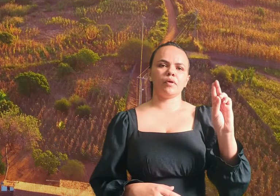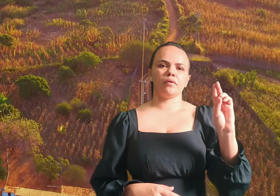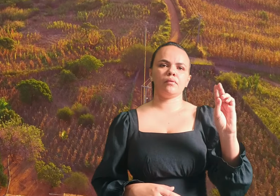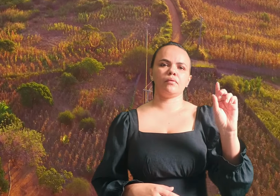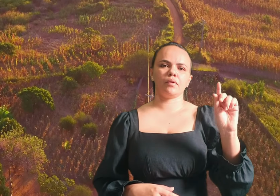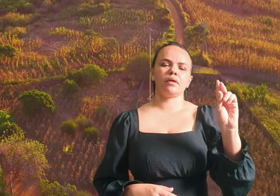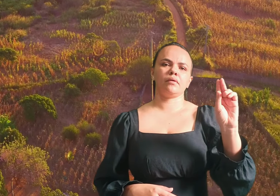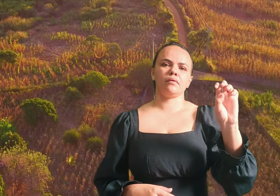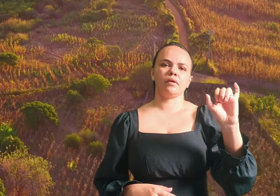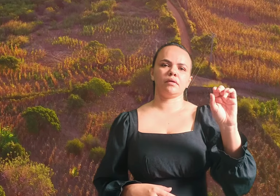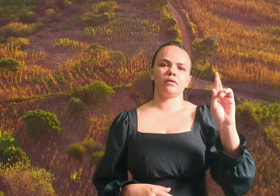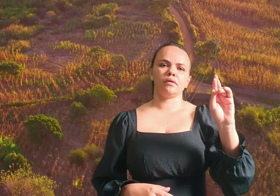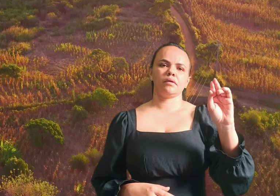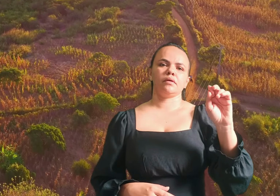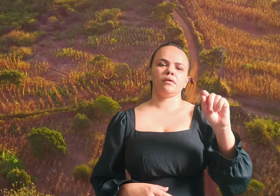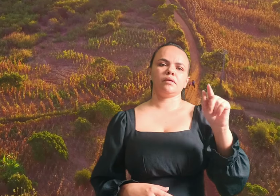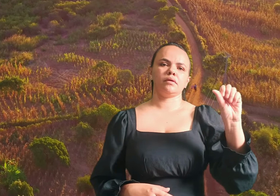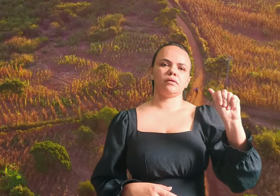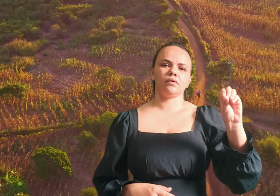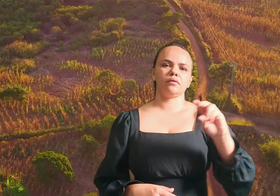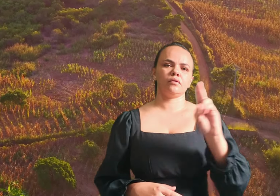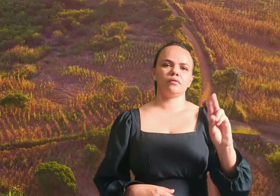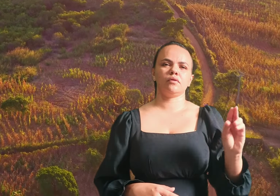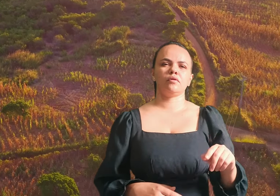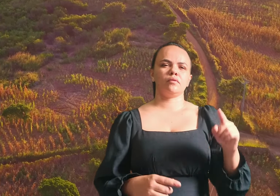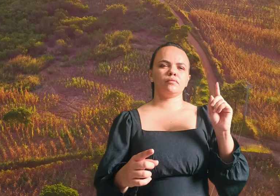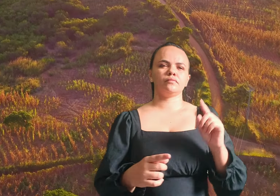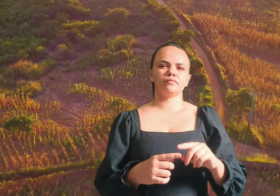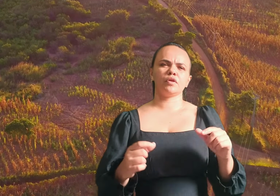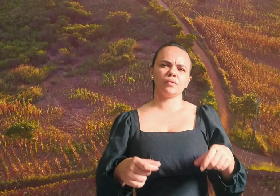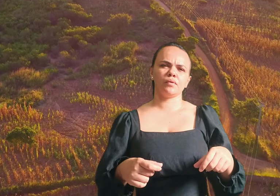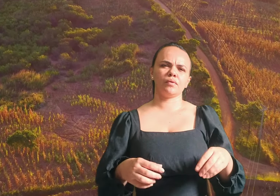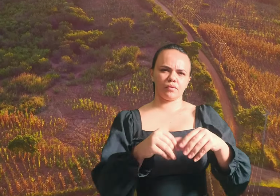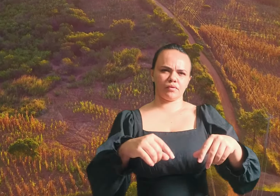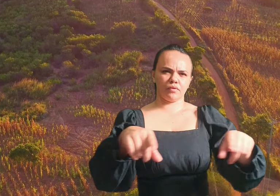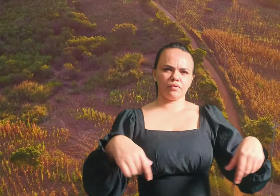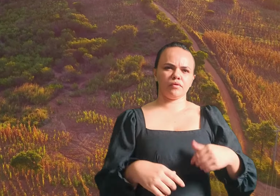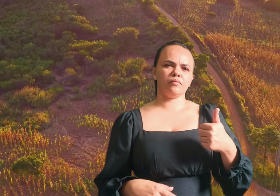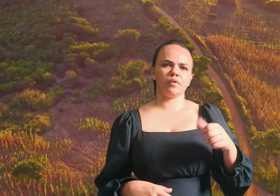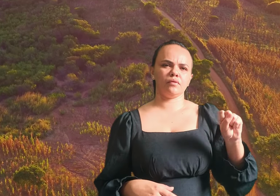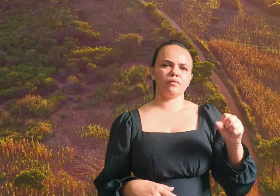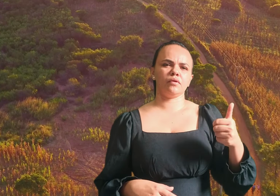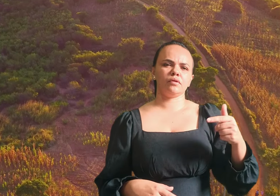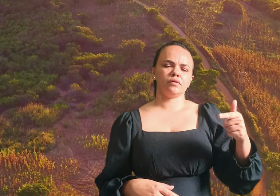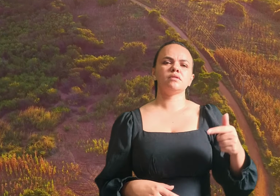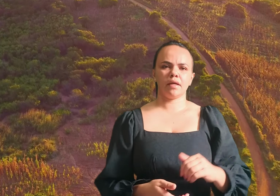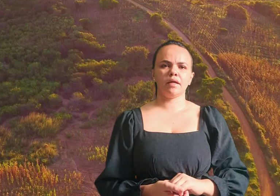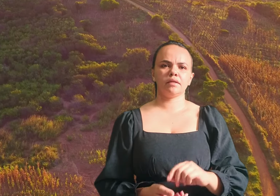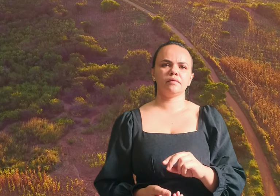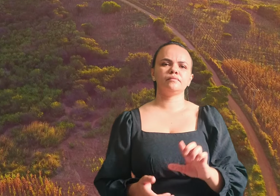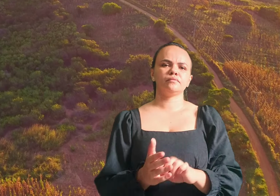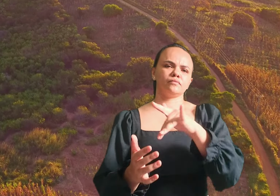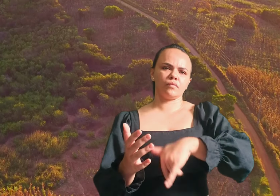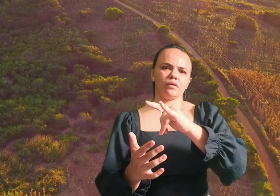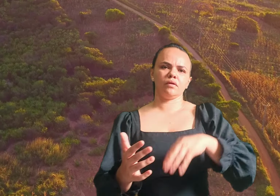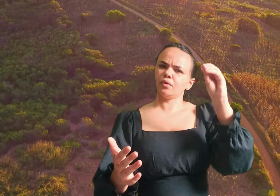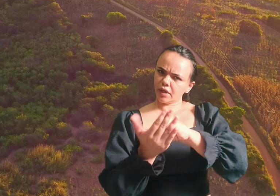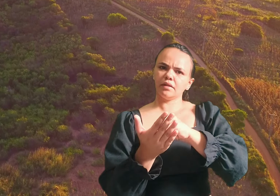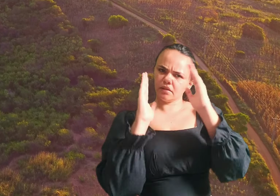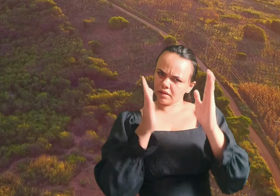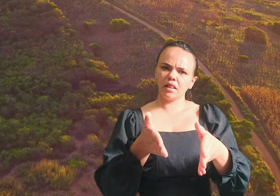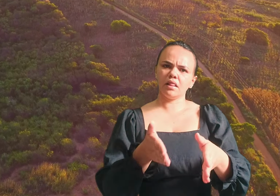inclusive quando vai demarcar as terras aqui em 1817 por aí essa demarcação o buqueirão já aparece Já é citada